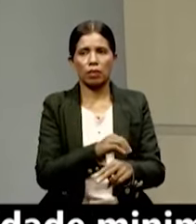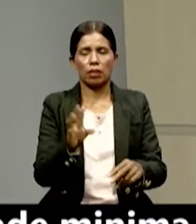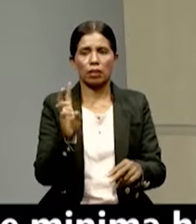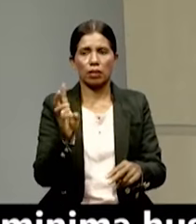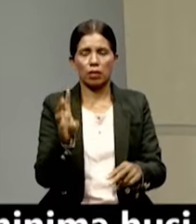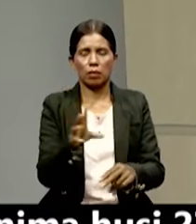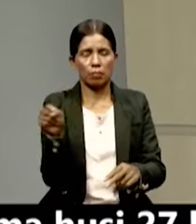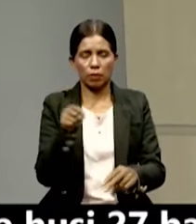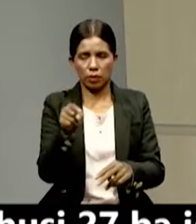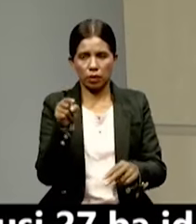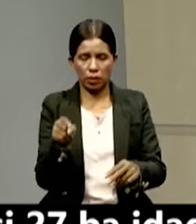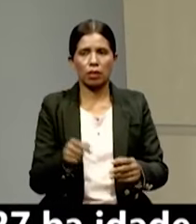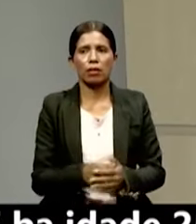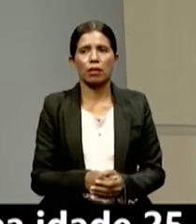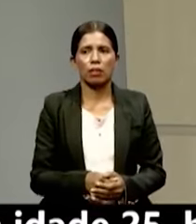3.64% atau bel